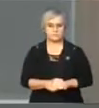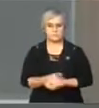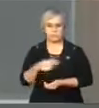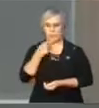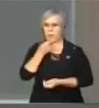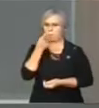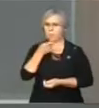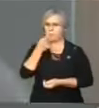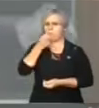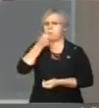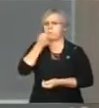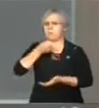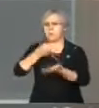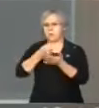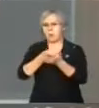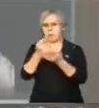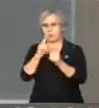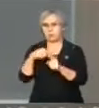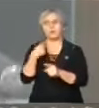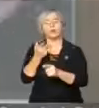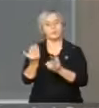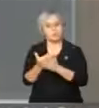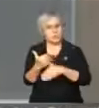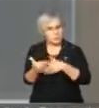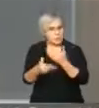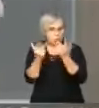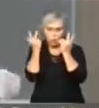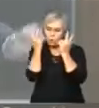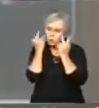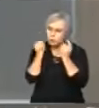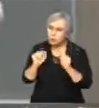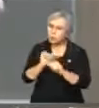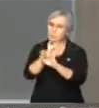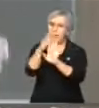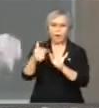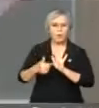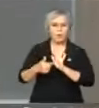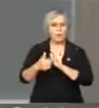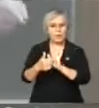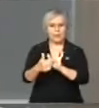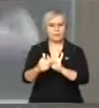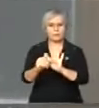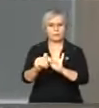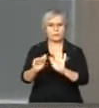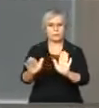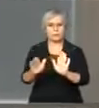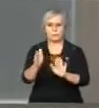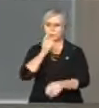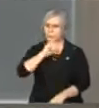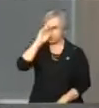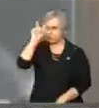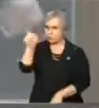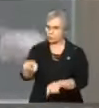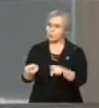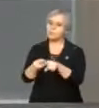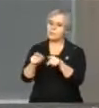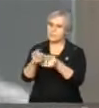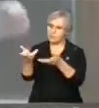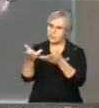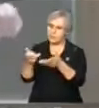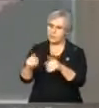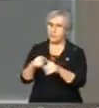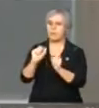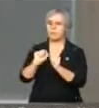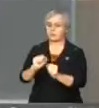politizamos o processo. Queremos que o processo transcorra na maior transparência, que também entendemos que é o que deseja Vossa Excelência. Mas tenha certeza